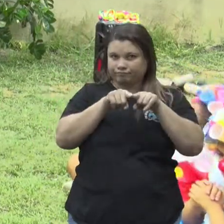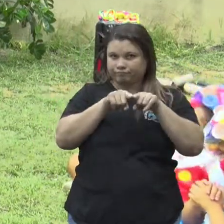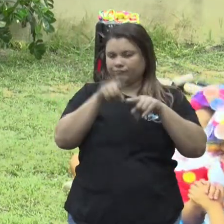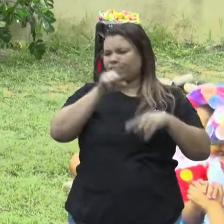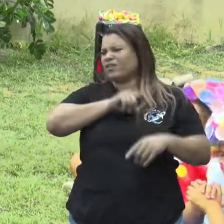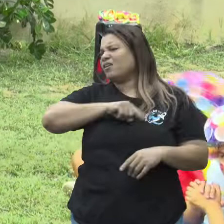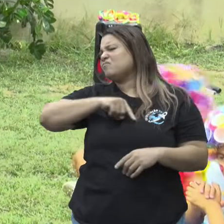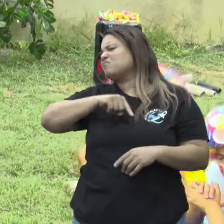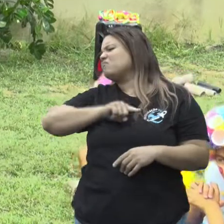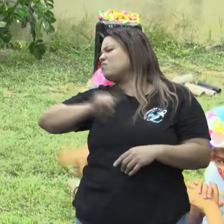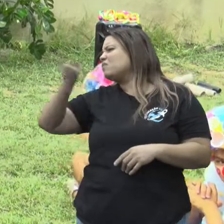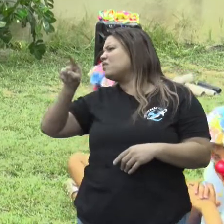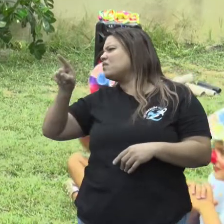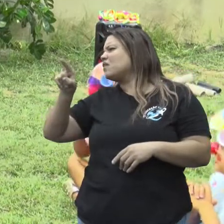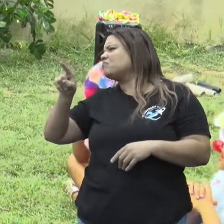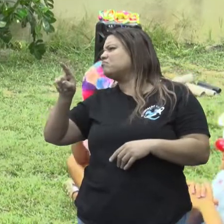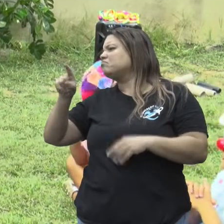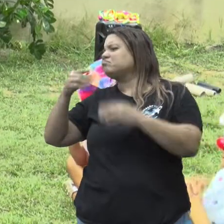show,